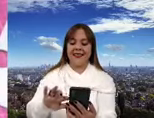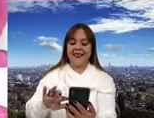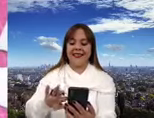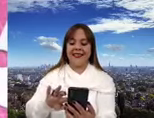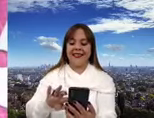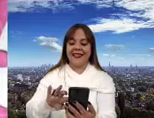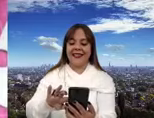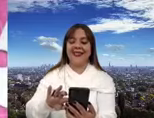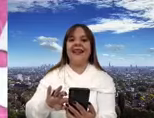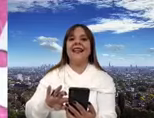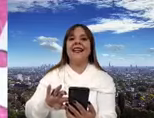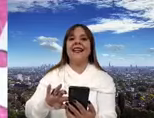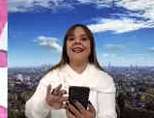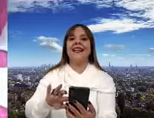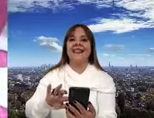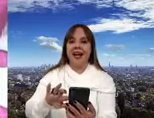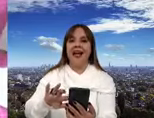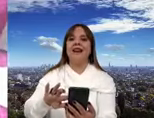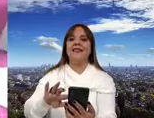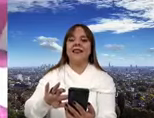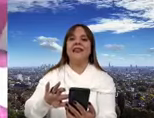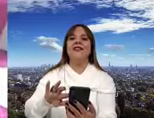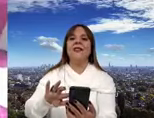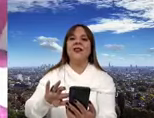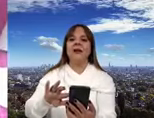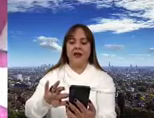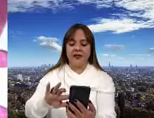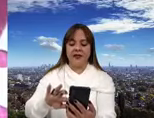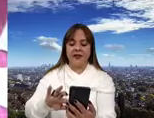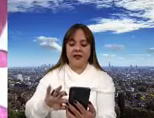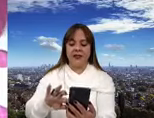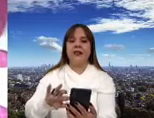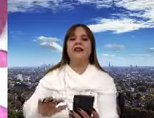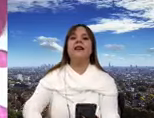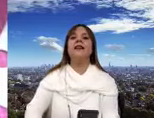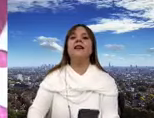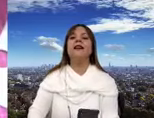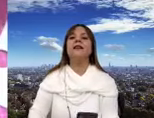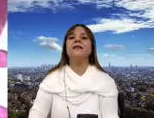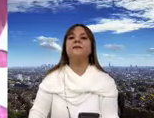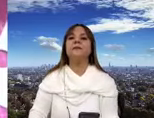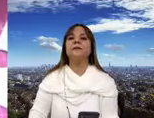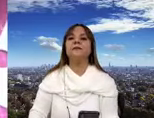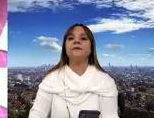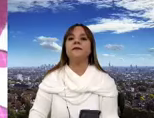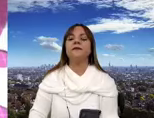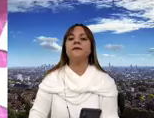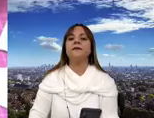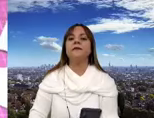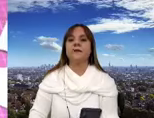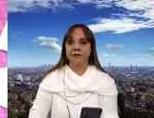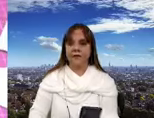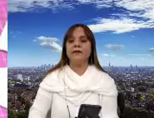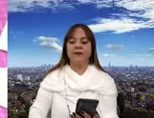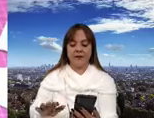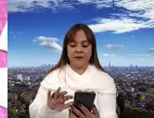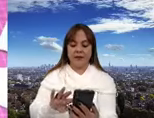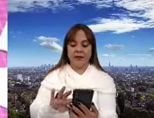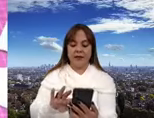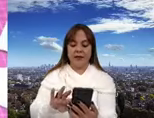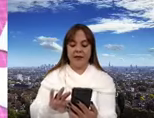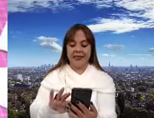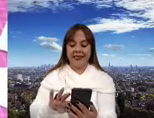ó. Tá. Isso, aí no meio, isso. Aí tem que estar bem, bem seco já isso aqui, duro. E aí você vai